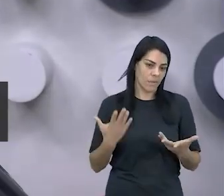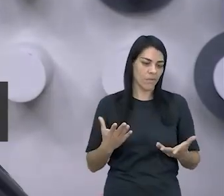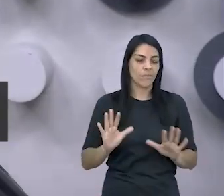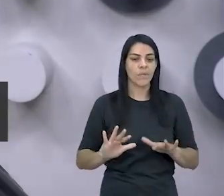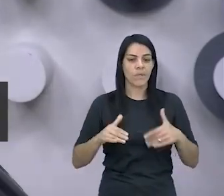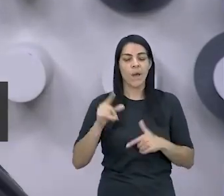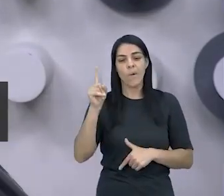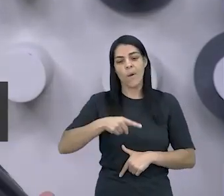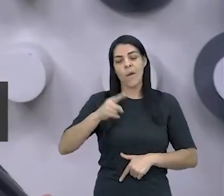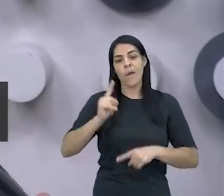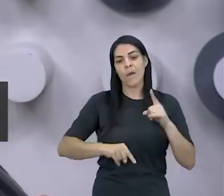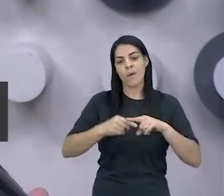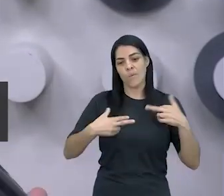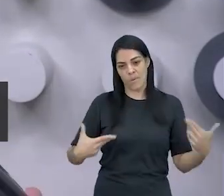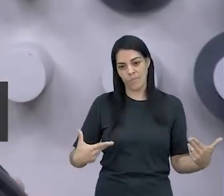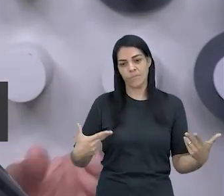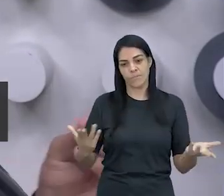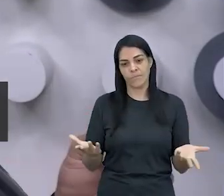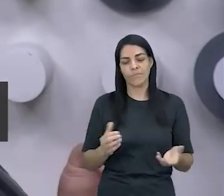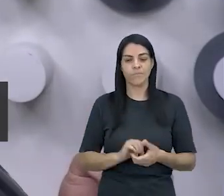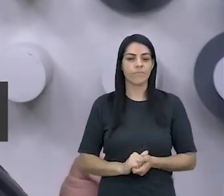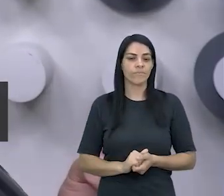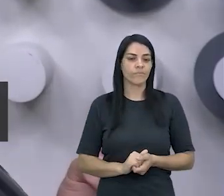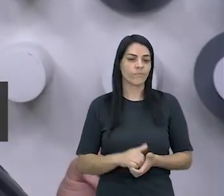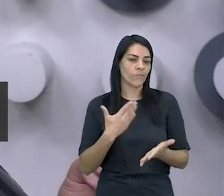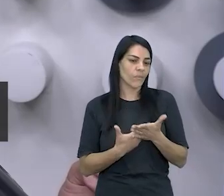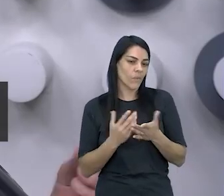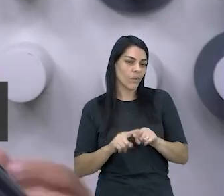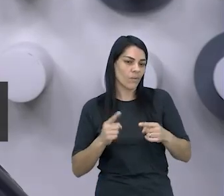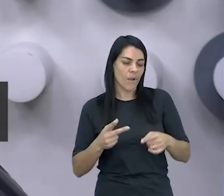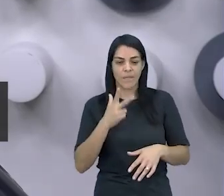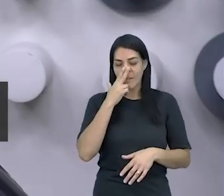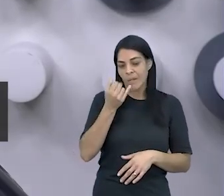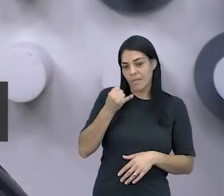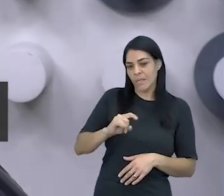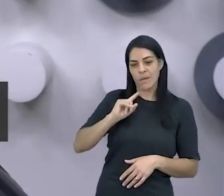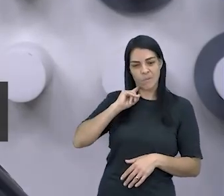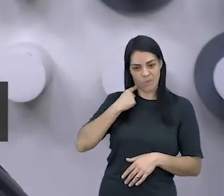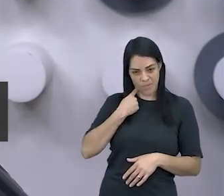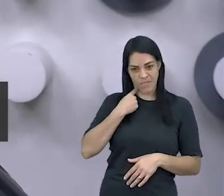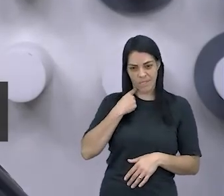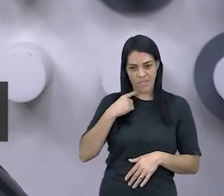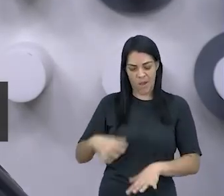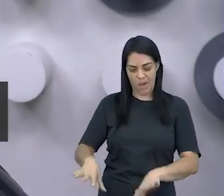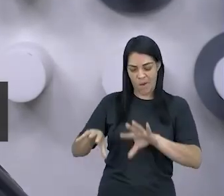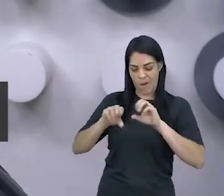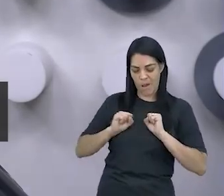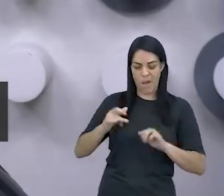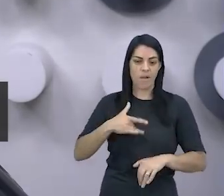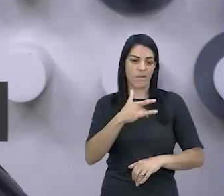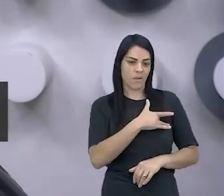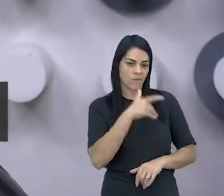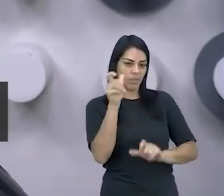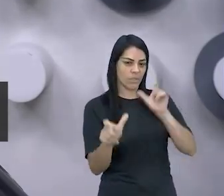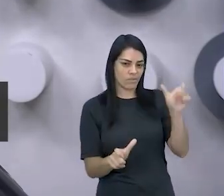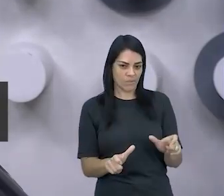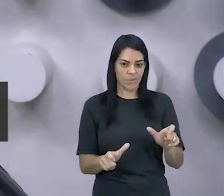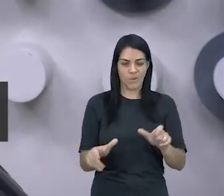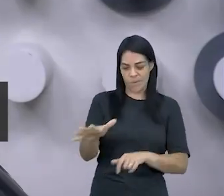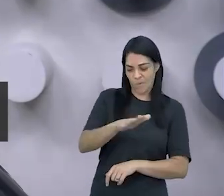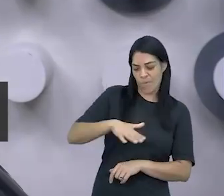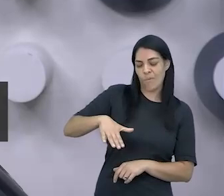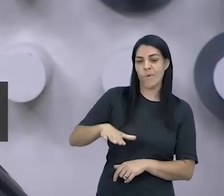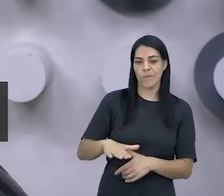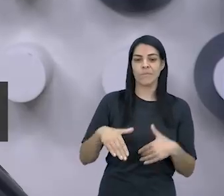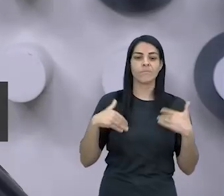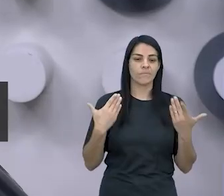um objeto de estudo, ok. Mas será que aquela poluição afeta a saúde das pessoas que estão no entorno? Veja, aí já é